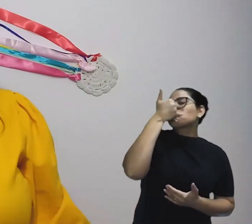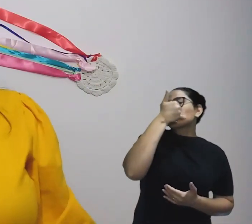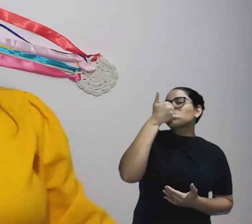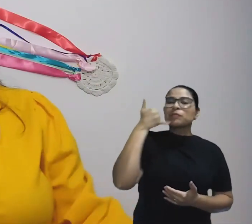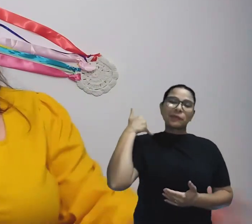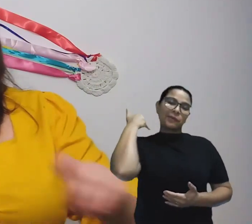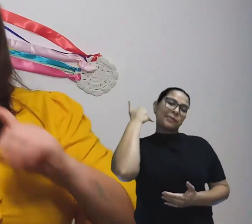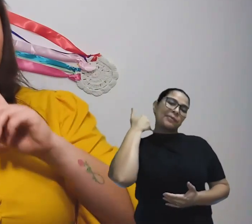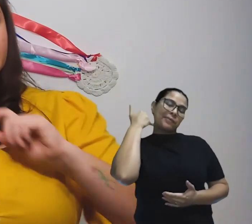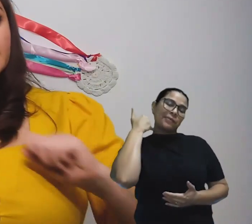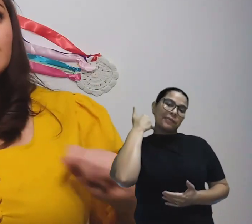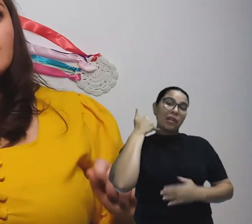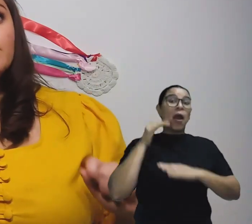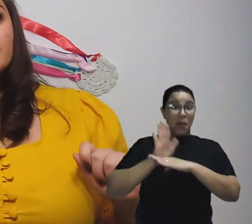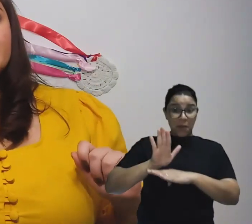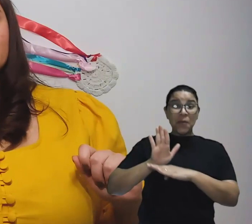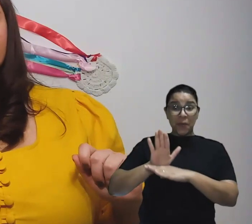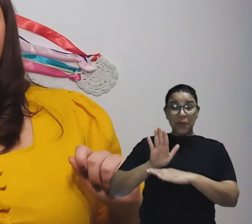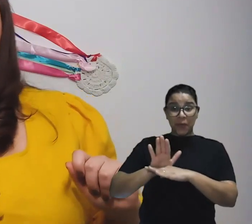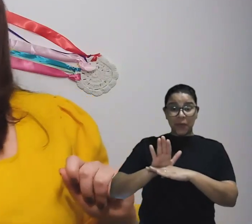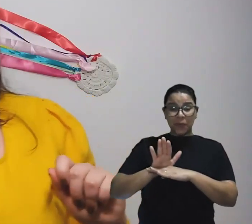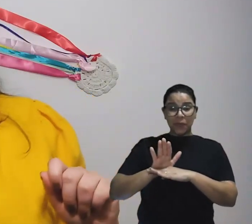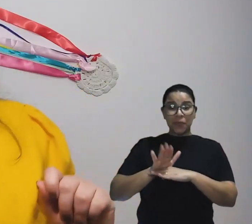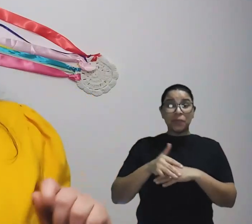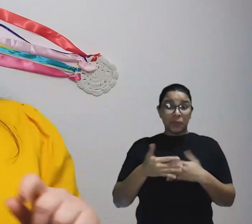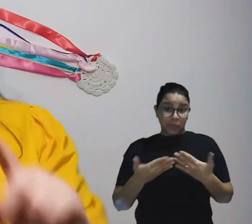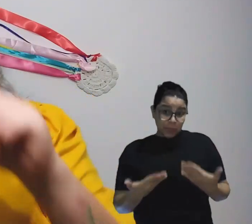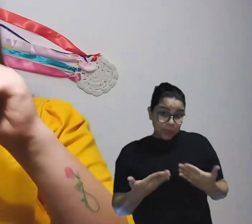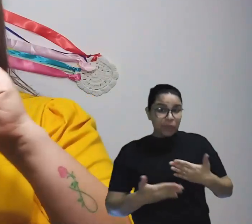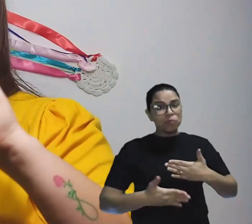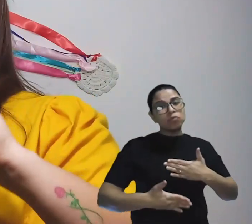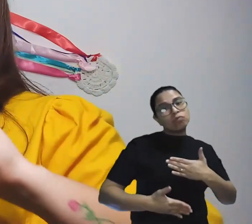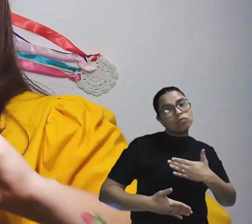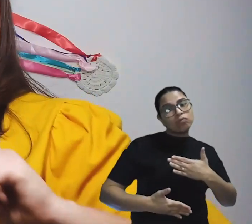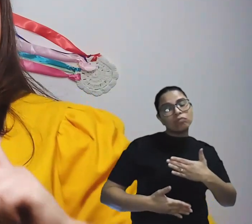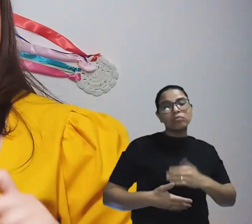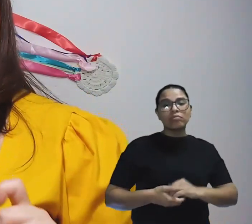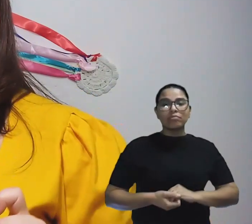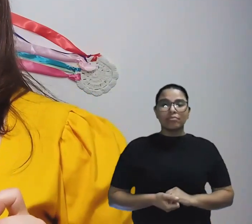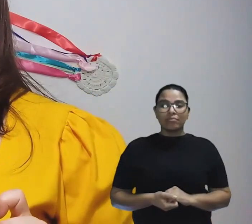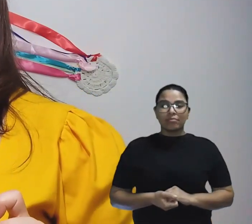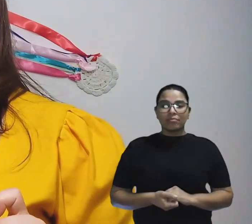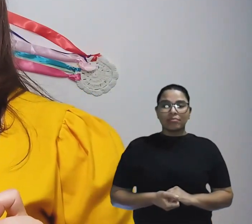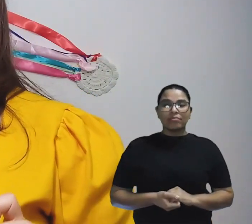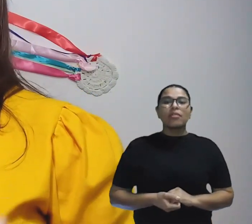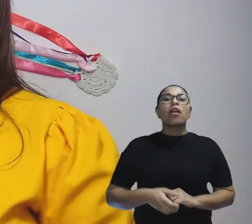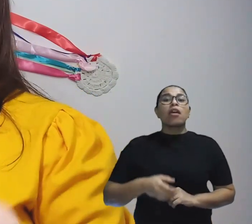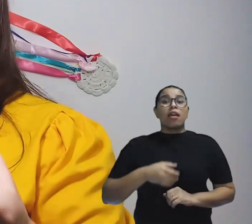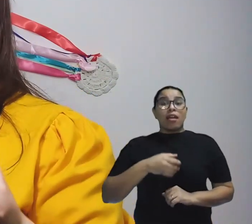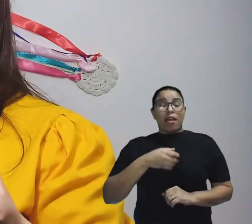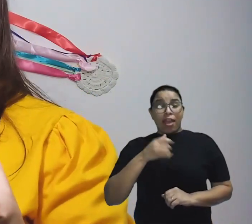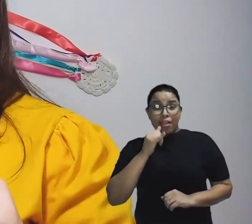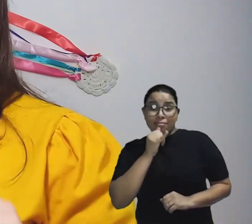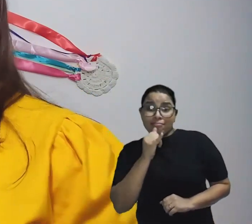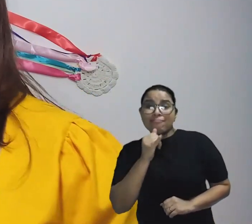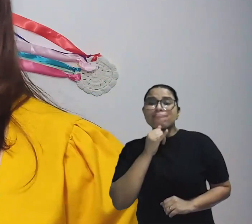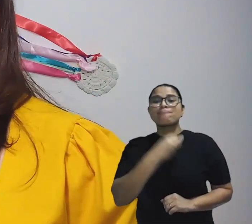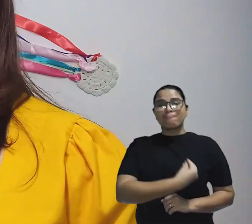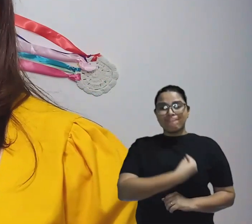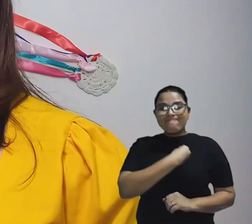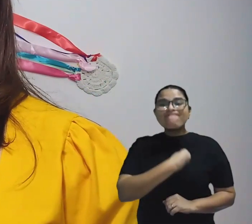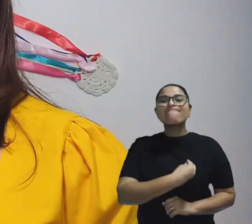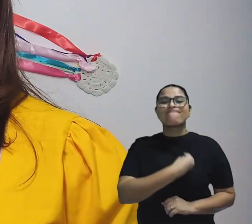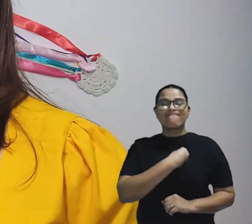desenferrujar. O lenhador então concluiu: que sirva de lição. eu preciso prestar